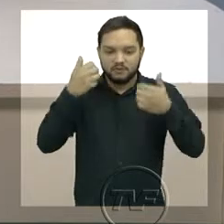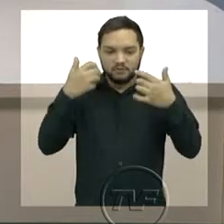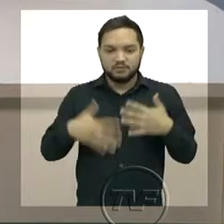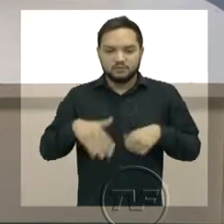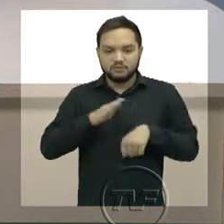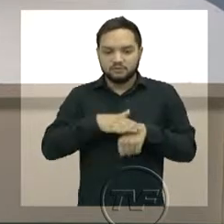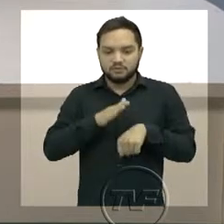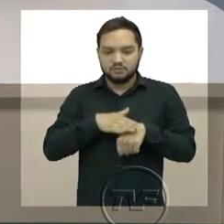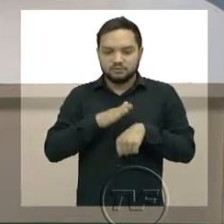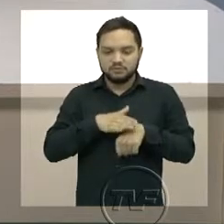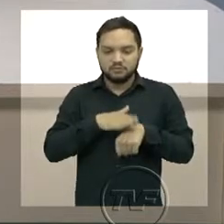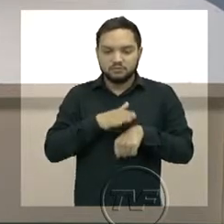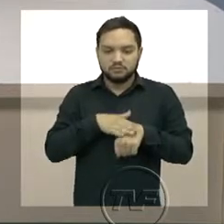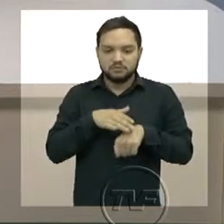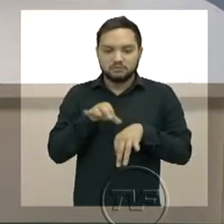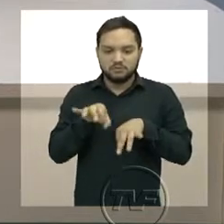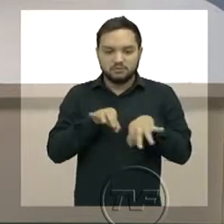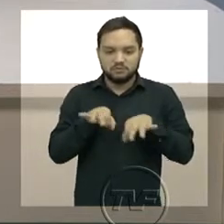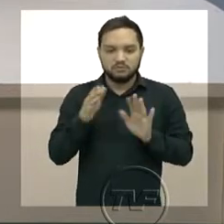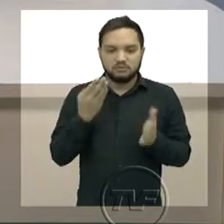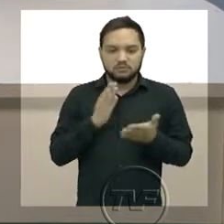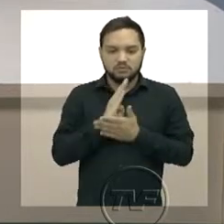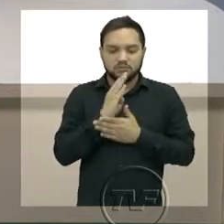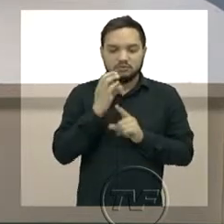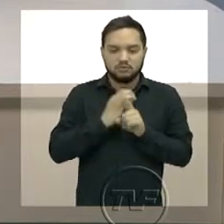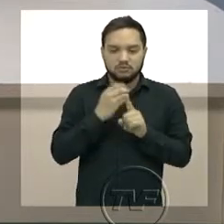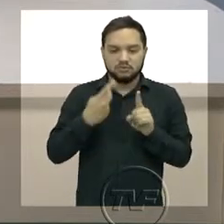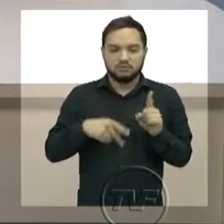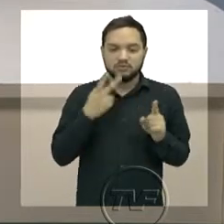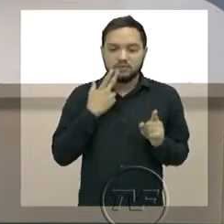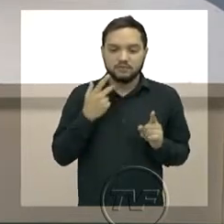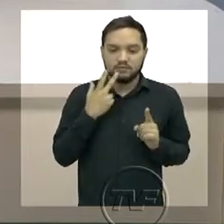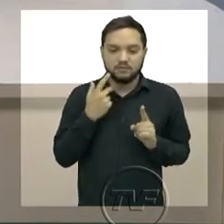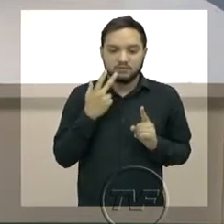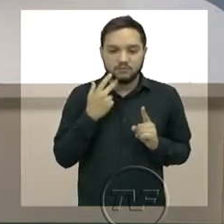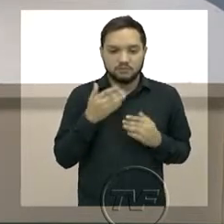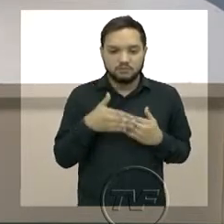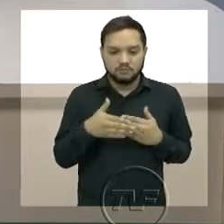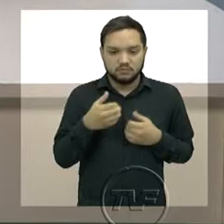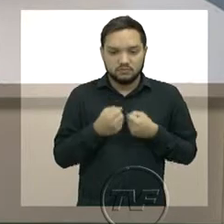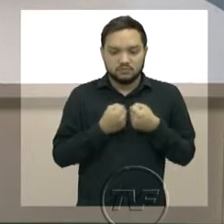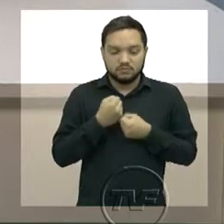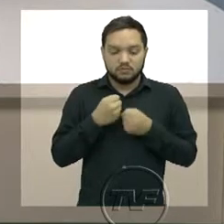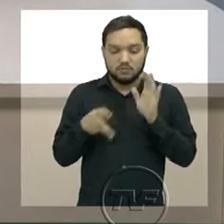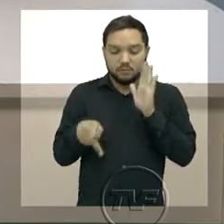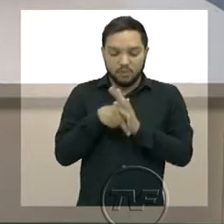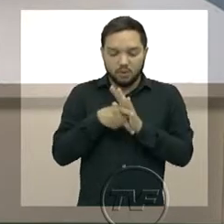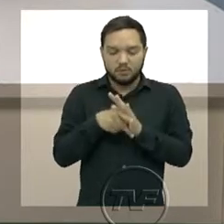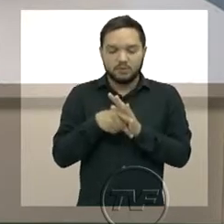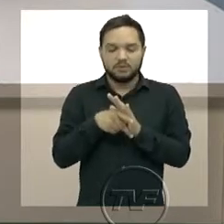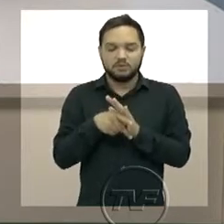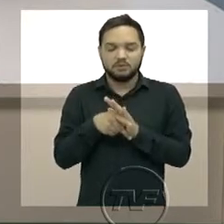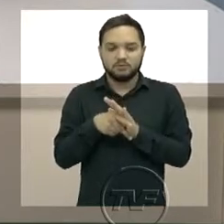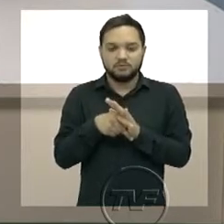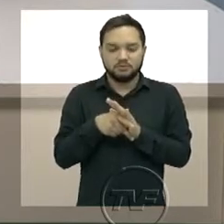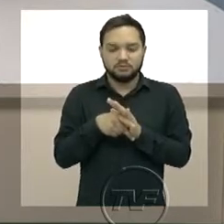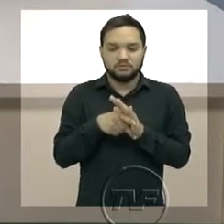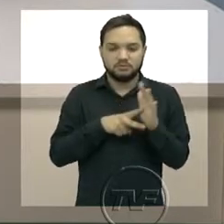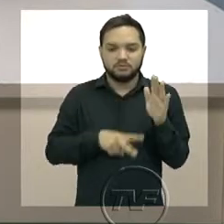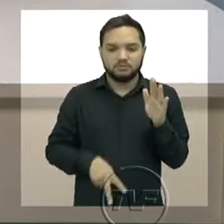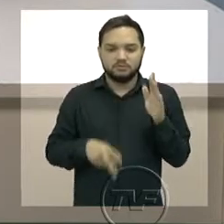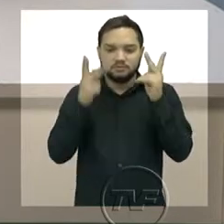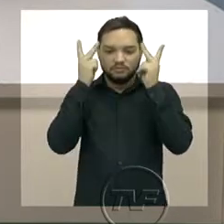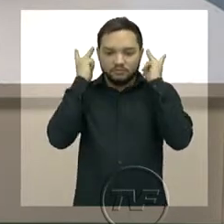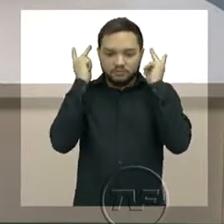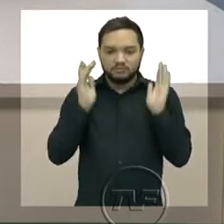proposta que foi oficializada no calendário oficial do município de Fortaleza, a partir de uma lei do vereador Dr. Porto, aprovada na Câmara